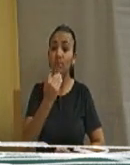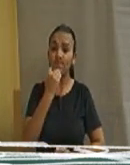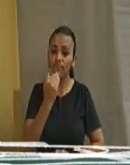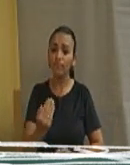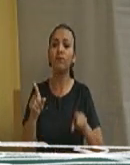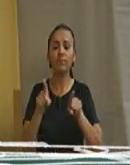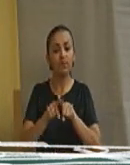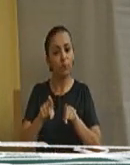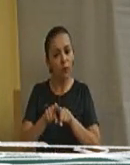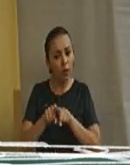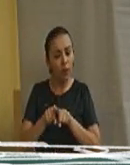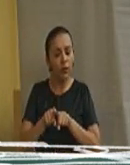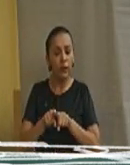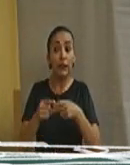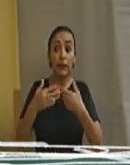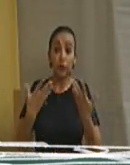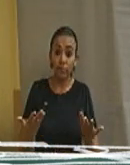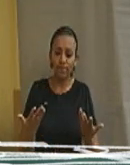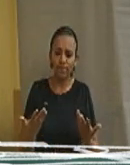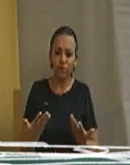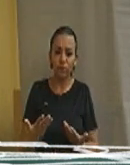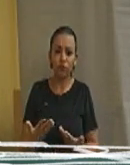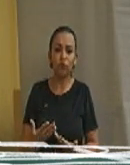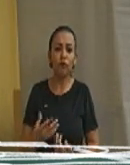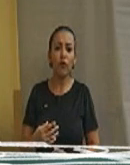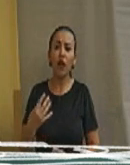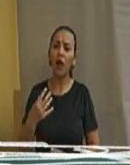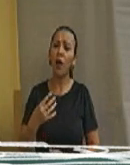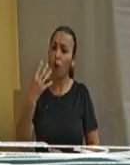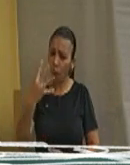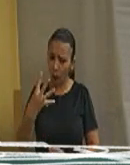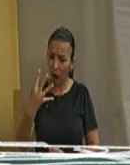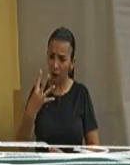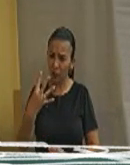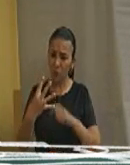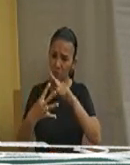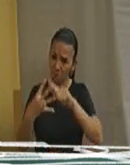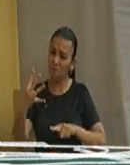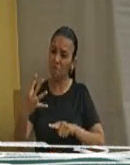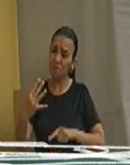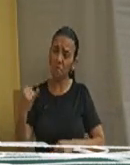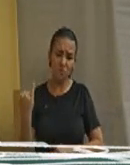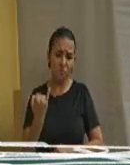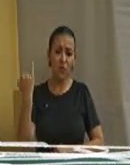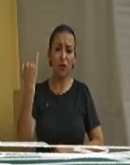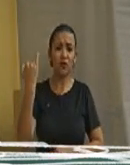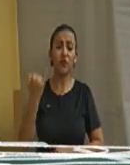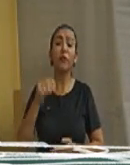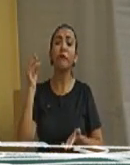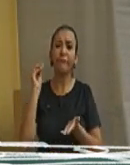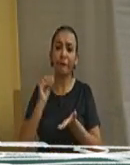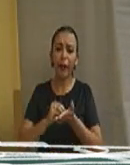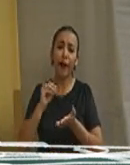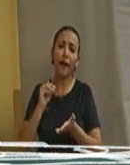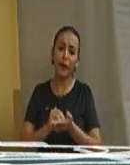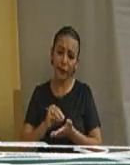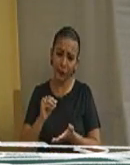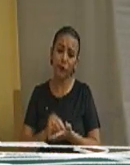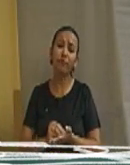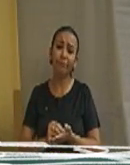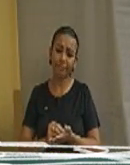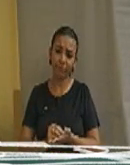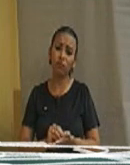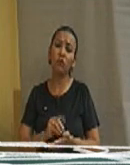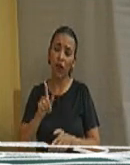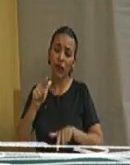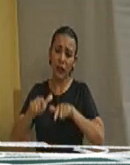E passam, assim, pelo menos por 4 pontos bastante sensíveis, né? E que fazem muita falta para o pessoal que atua na